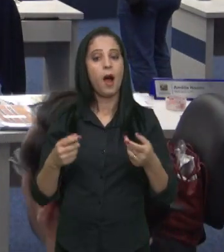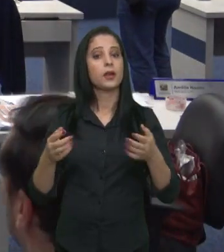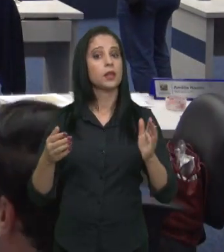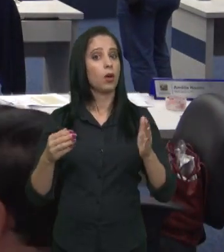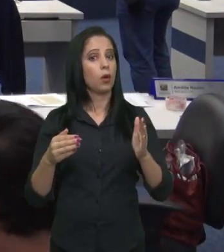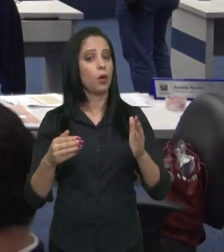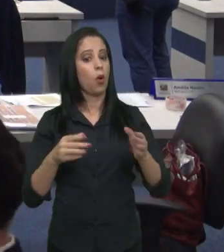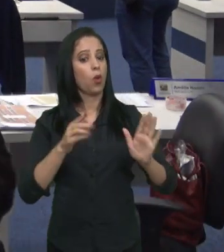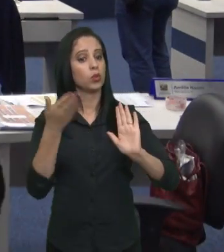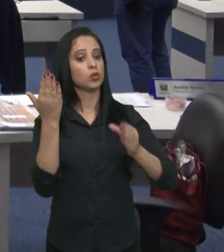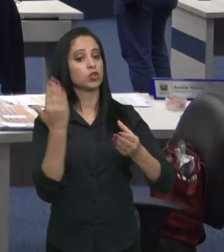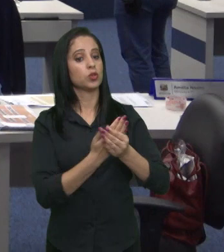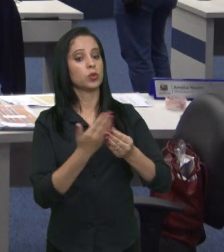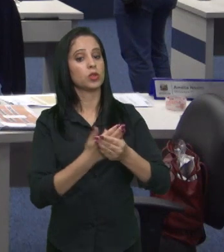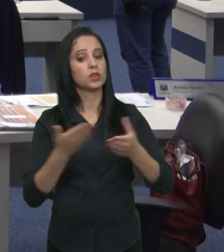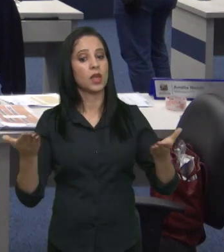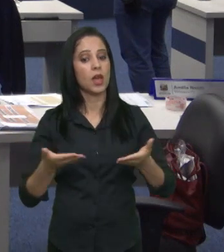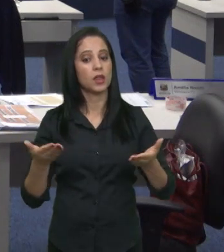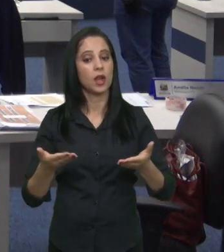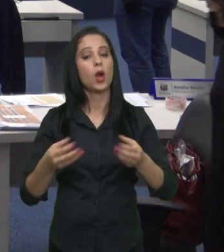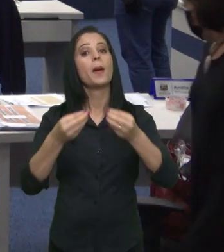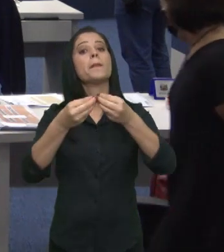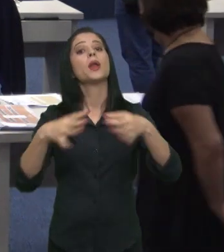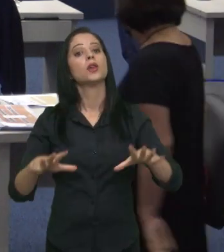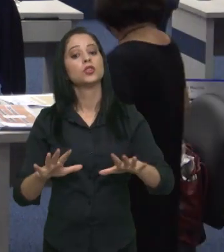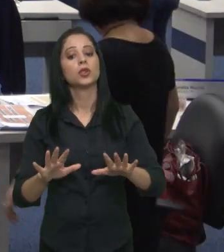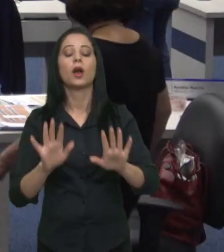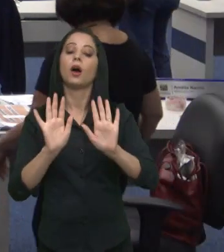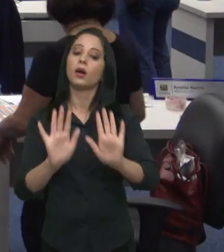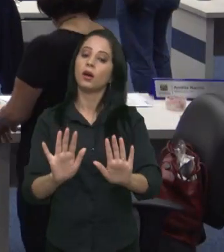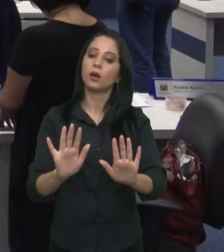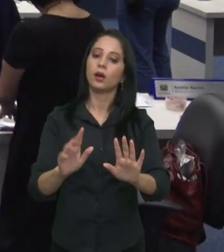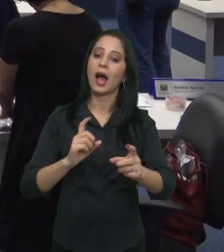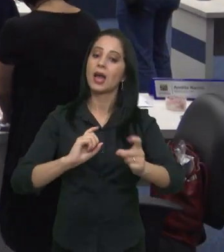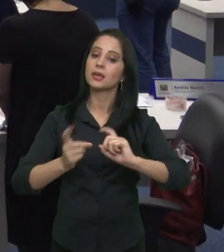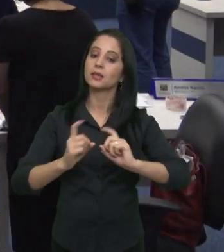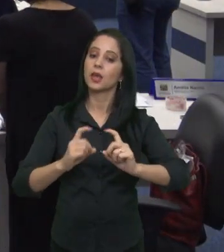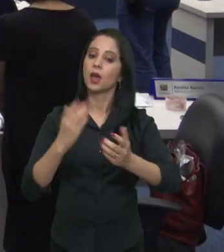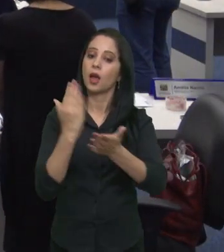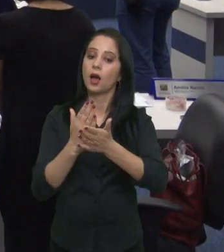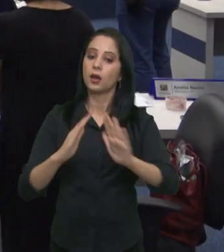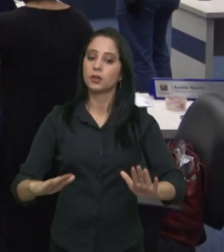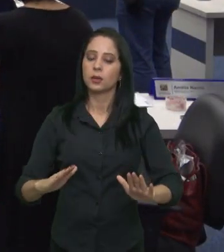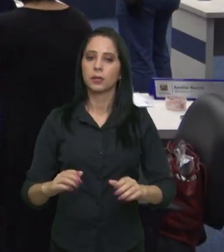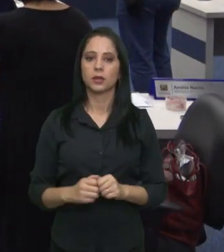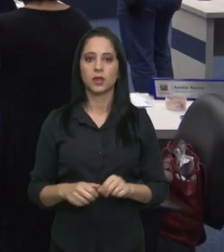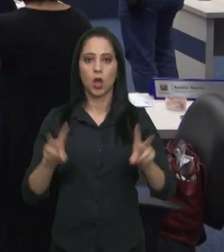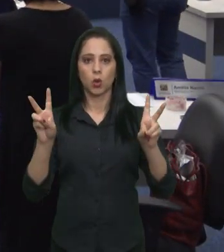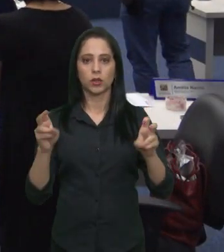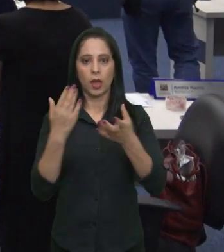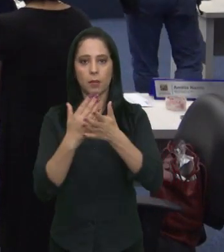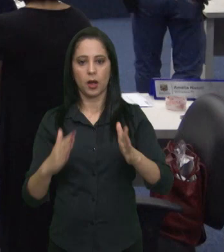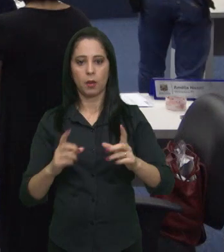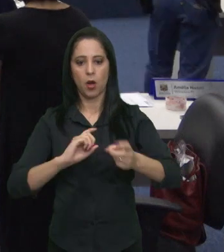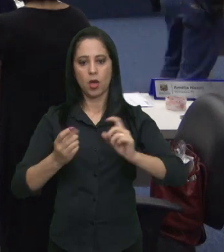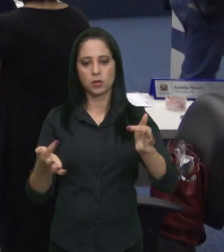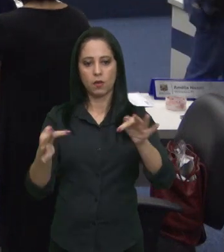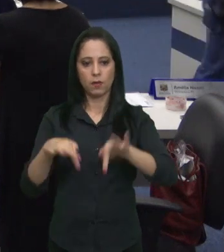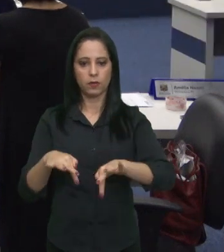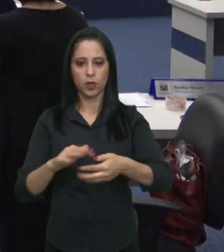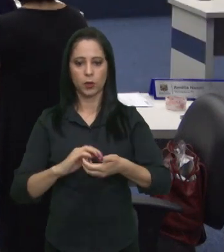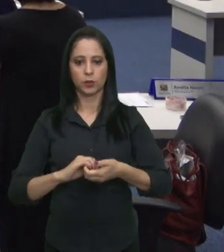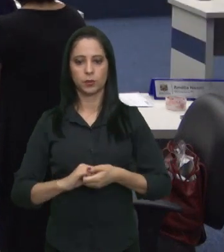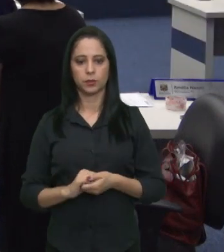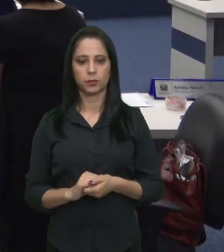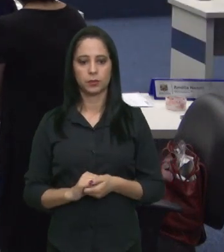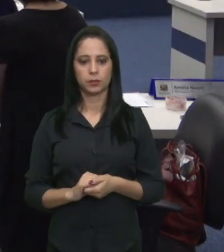do dia, ela fica Mas agora prejudicada. é minha fala, Portanto, ô, a presidente. sessão está encerrada. Nada mais havendo a tratar, está encerrada a presente Como